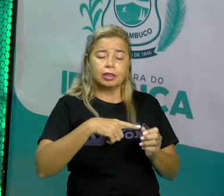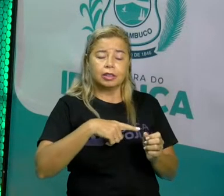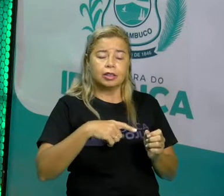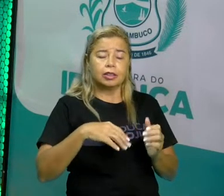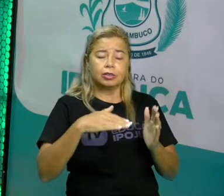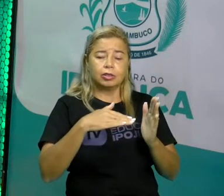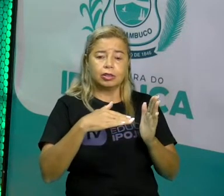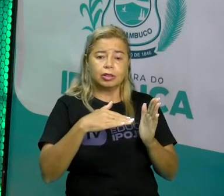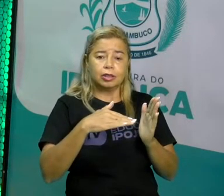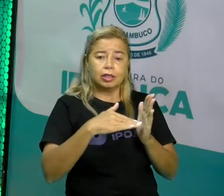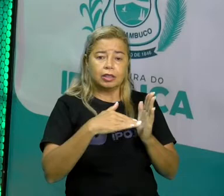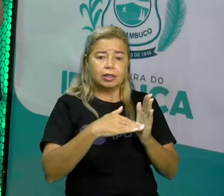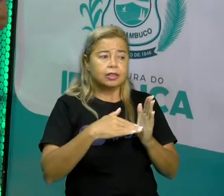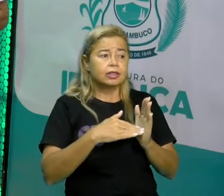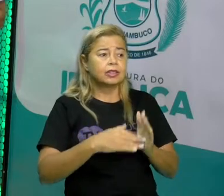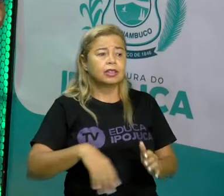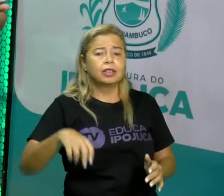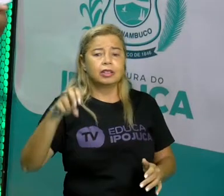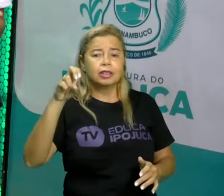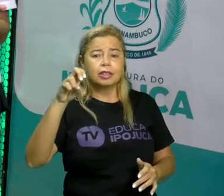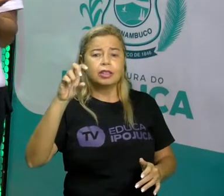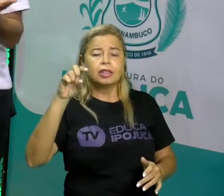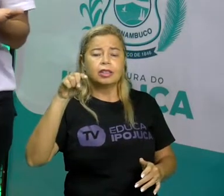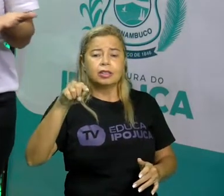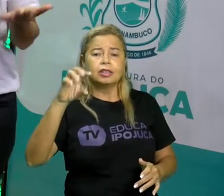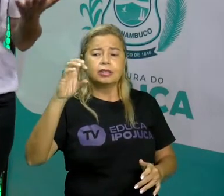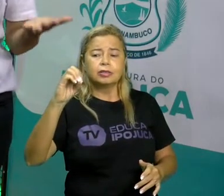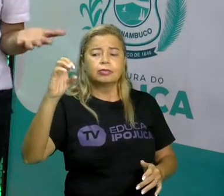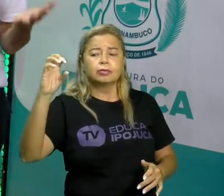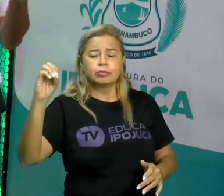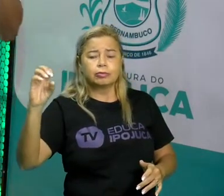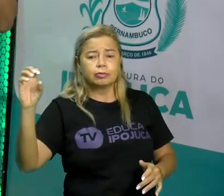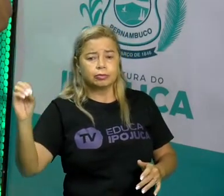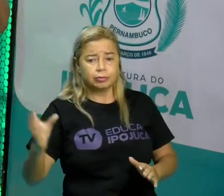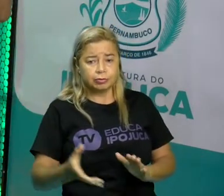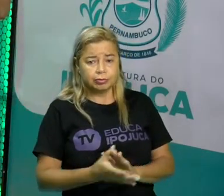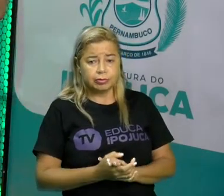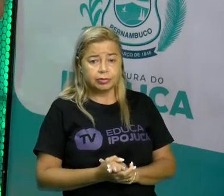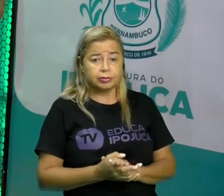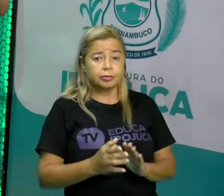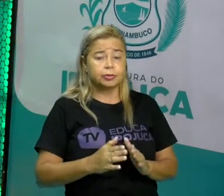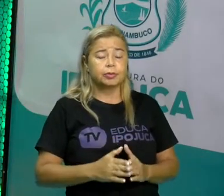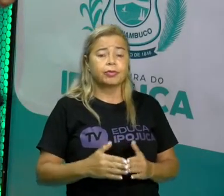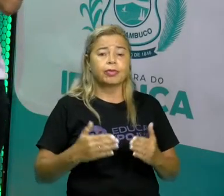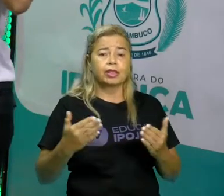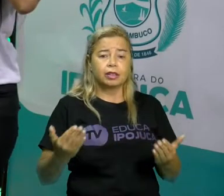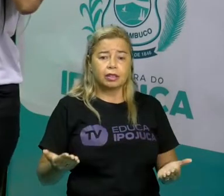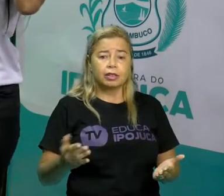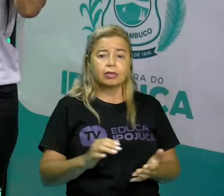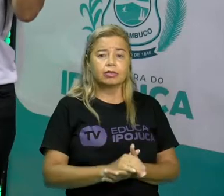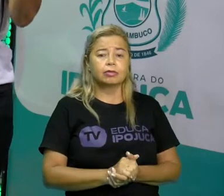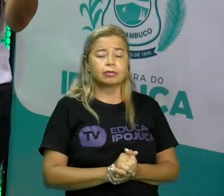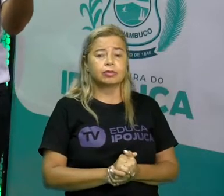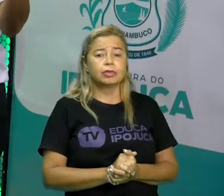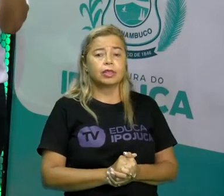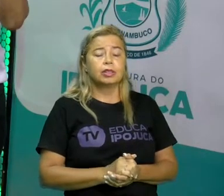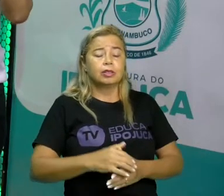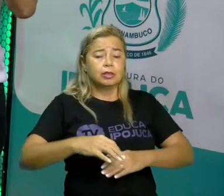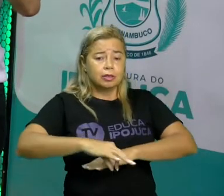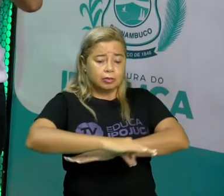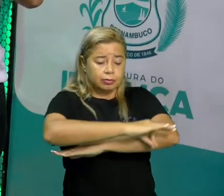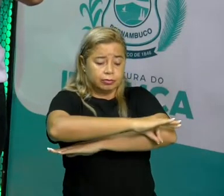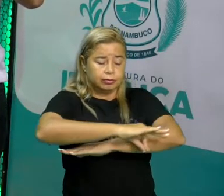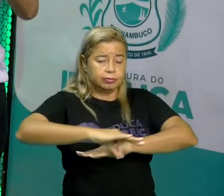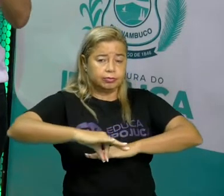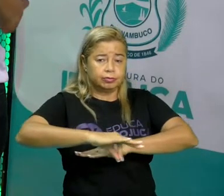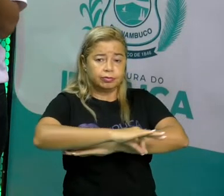3.000, 4.000 e 5.000. Agora você vai observar que temos que entender a nossa reta